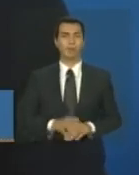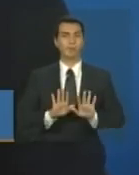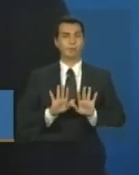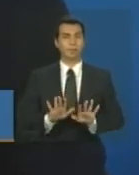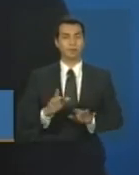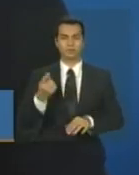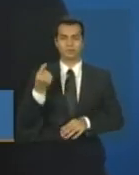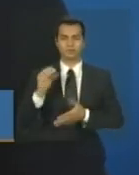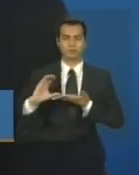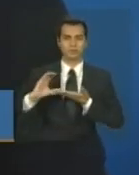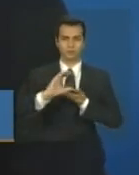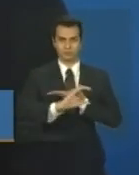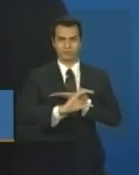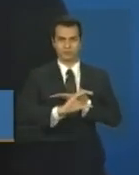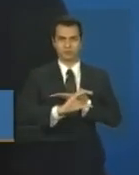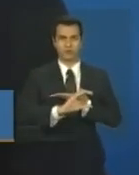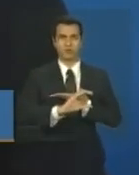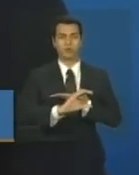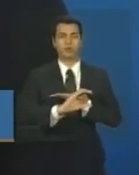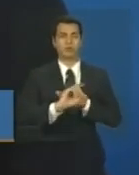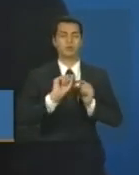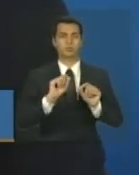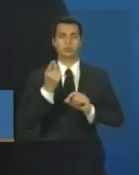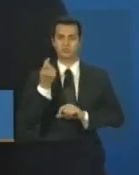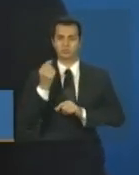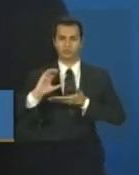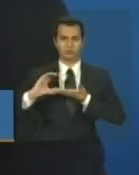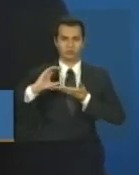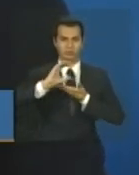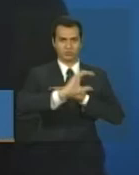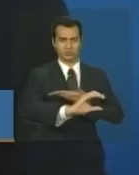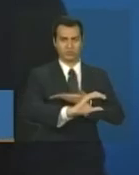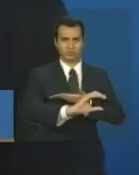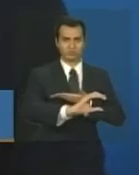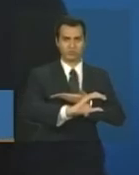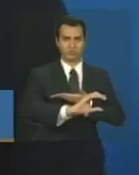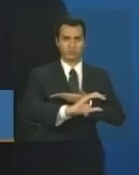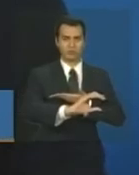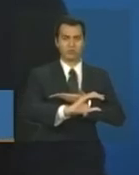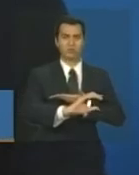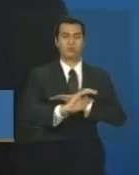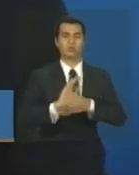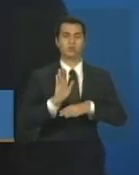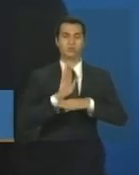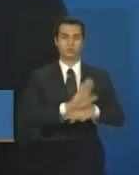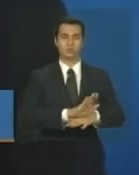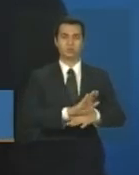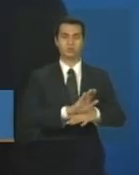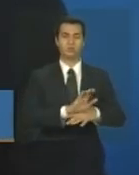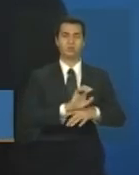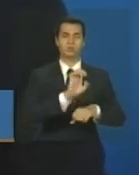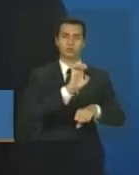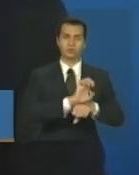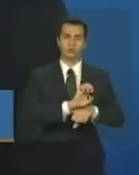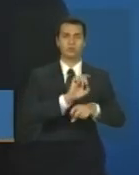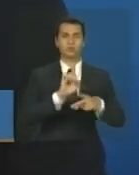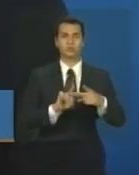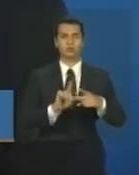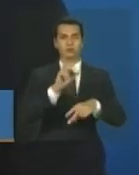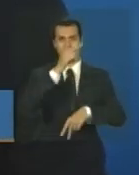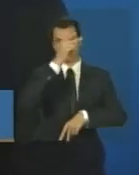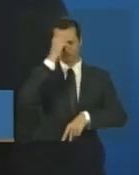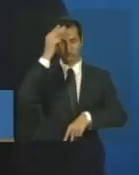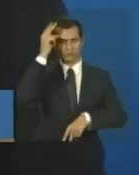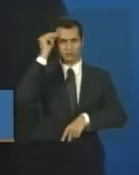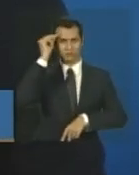um rapaz que é feito do Fundo Nacional de assistência social para o Fundo Municipal de assistência social e para o fundo Estadual de assistência social